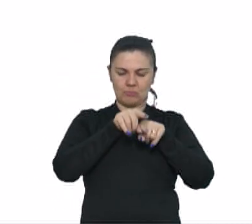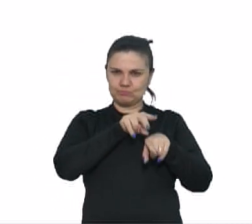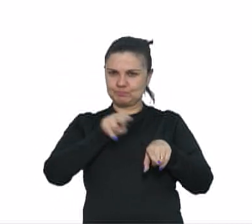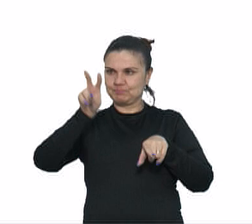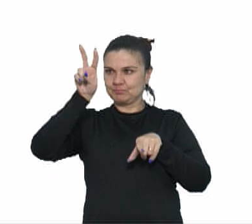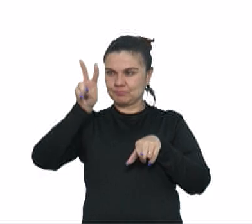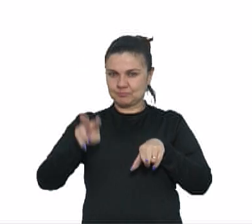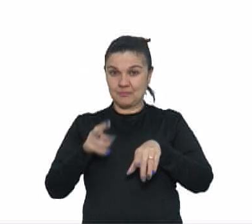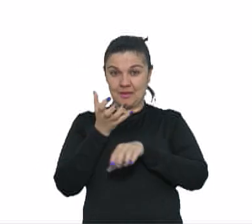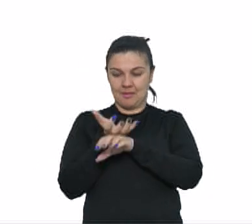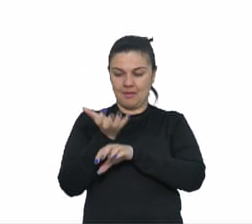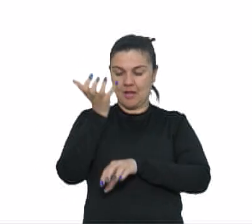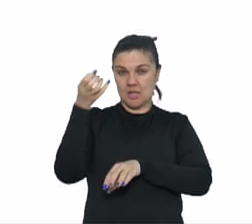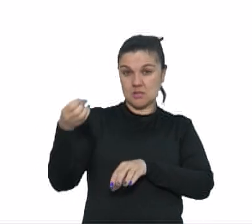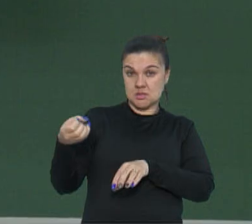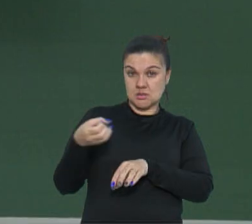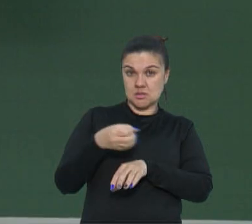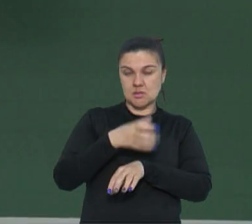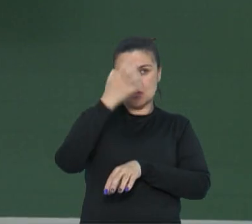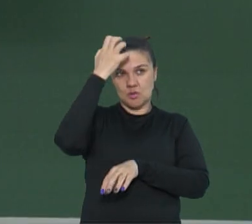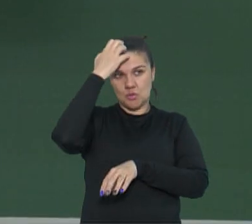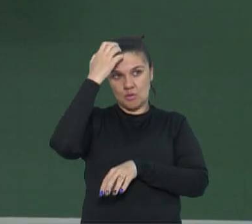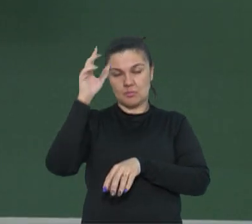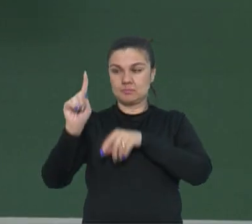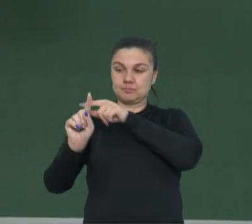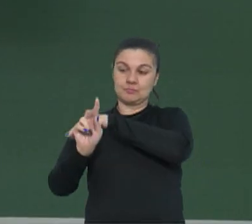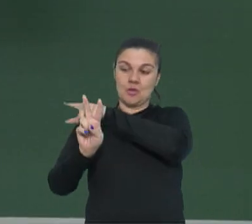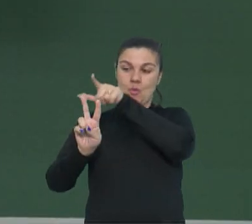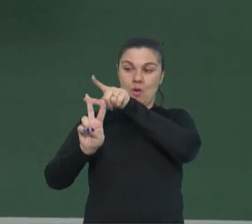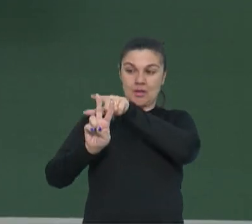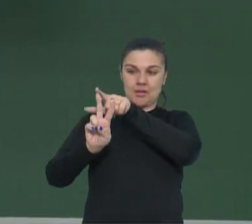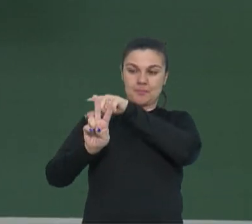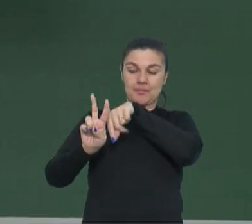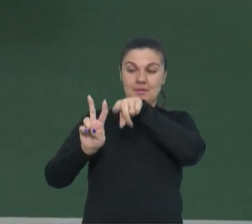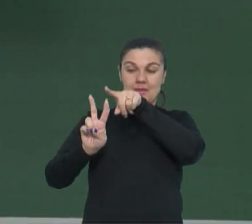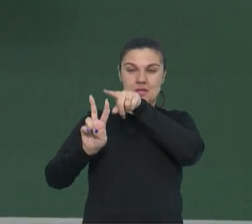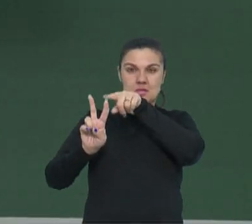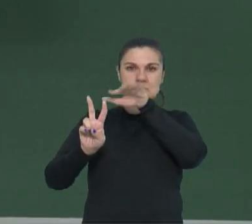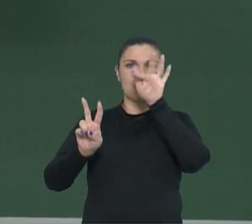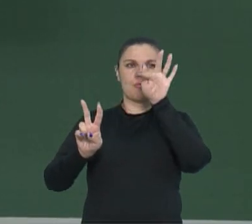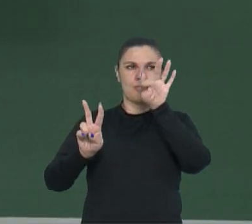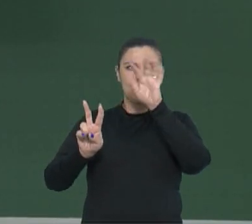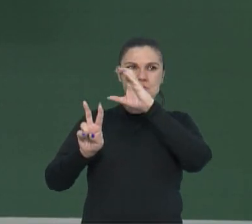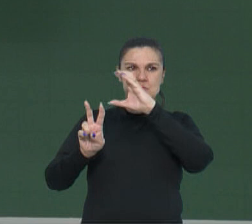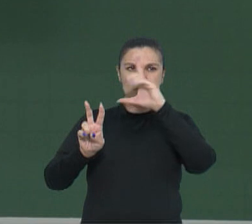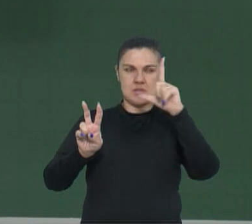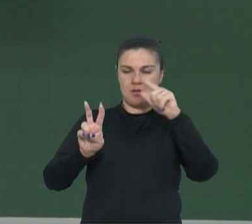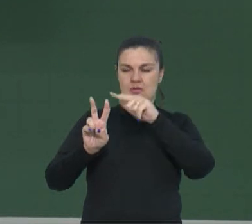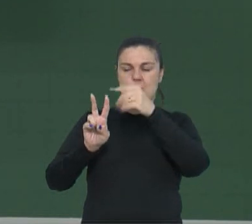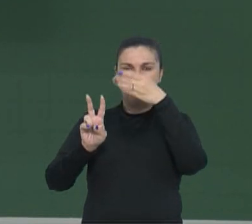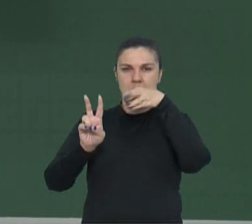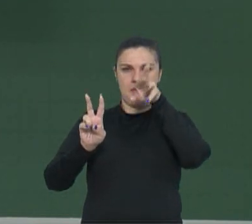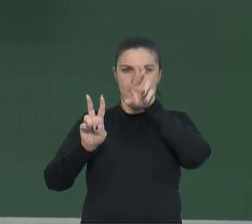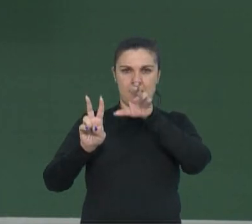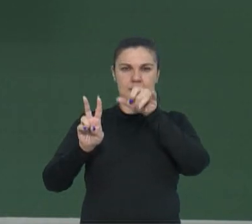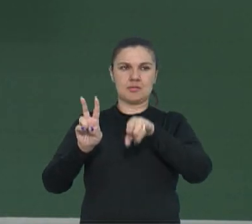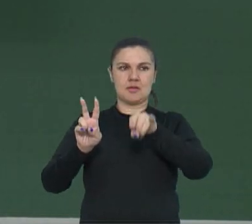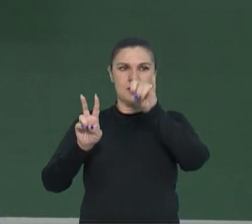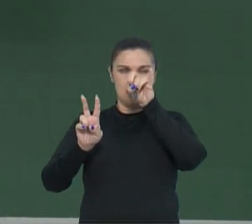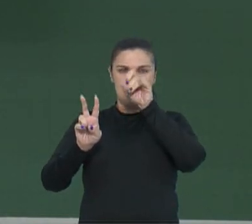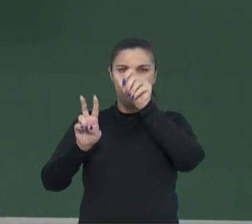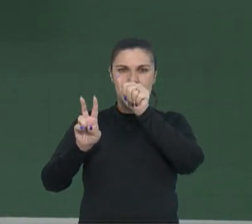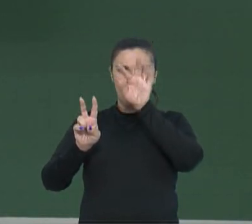nobres, a penúltima, os halogênios, flúor, cloro, bromo, iodo